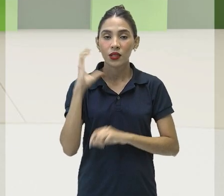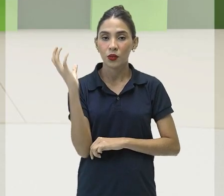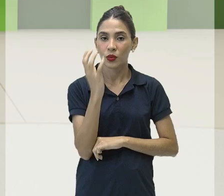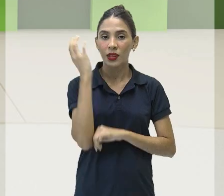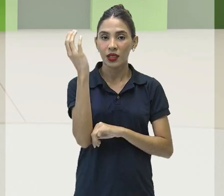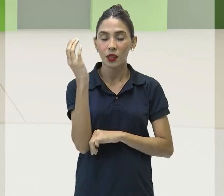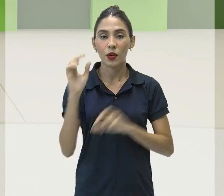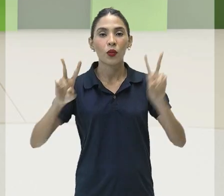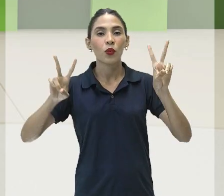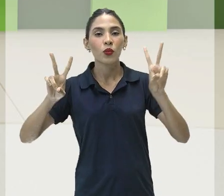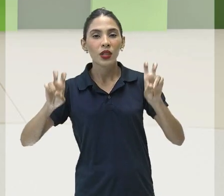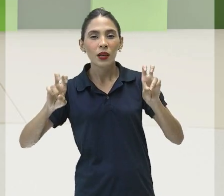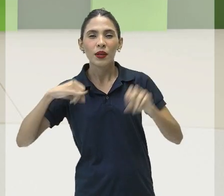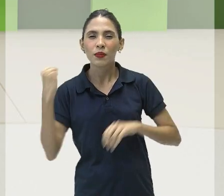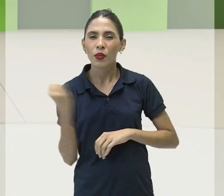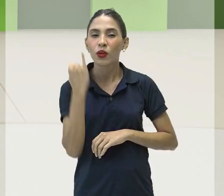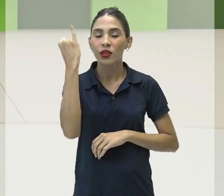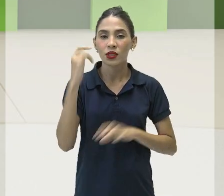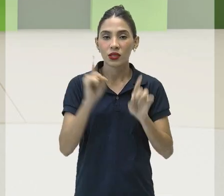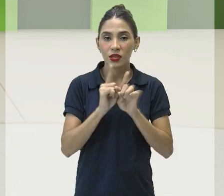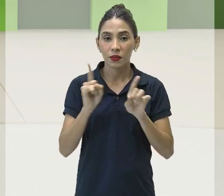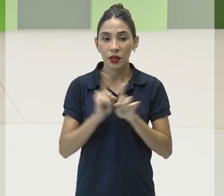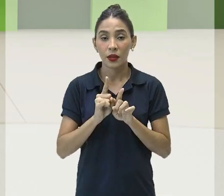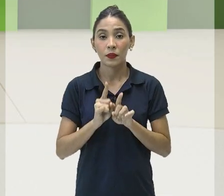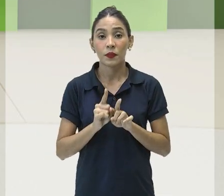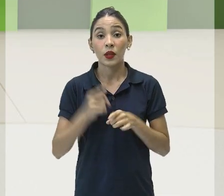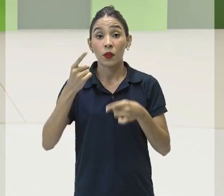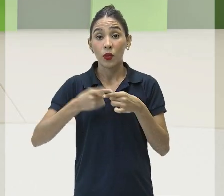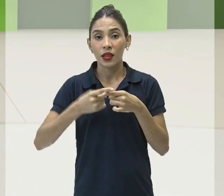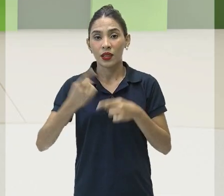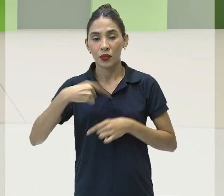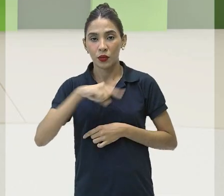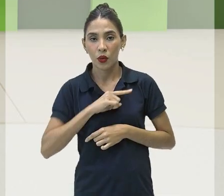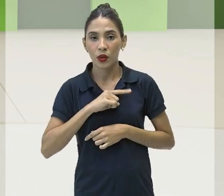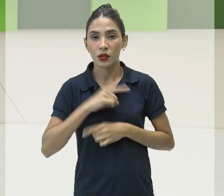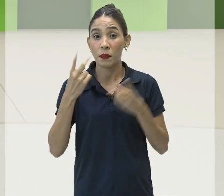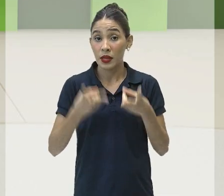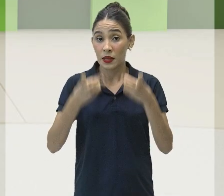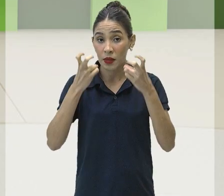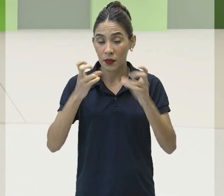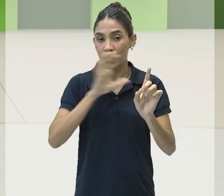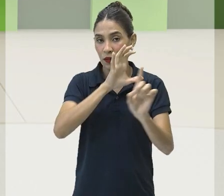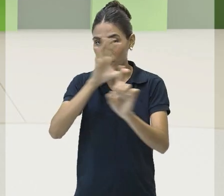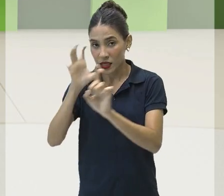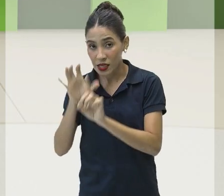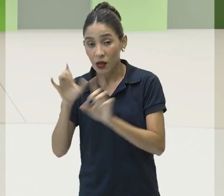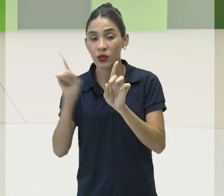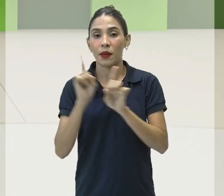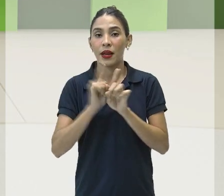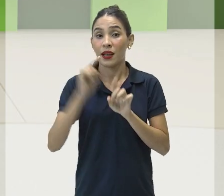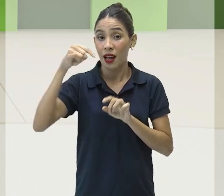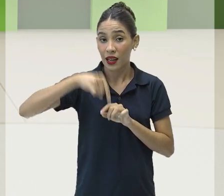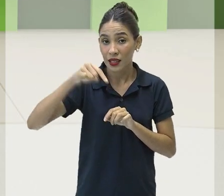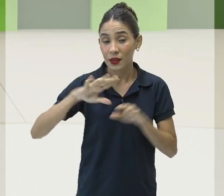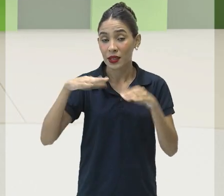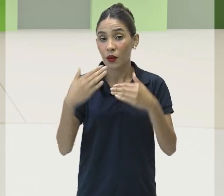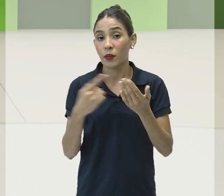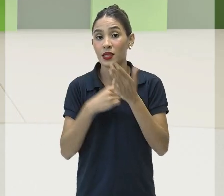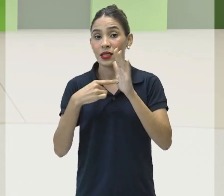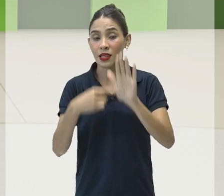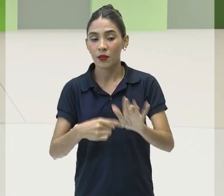né? Um tema que a gente está falando bastante, porque a gente observa esses impactos na nossa atualidade, né? A gente trouxe